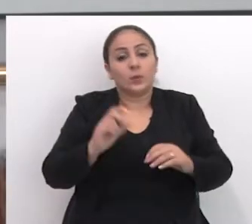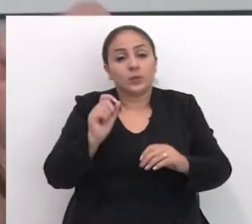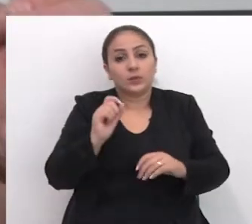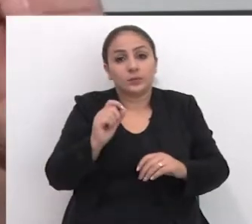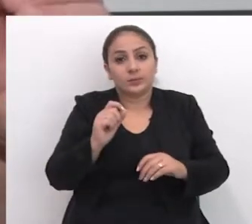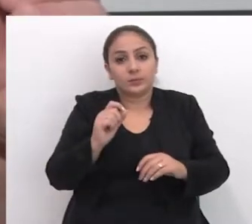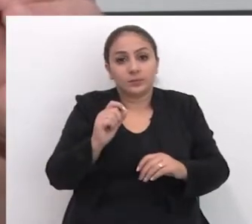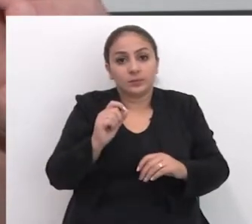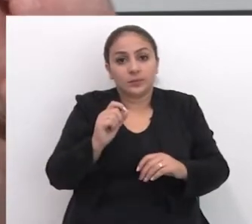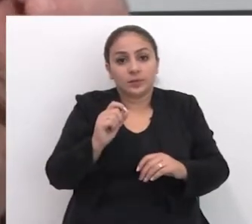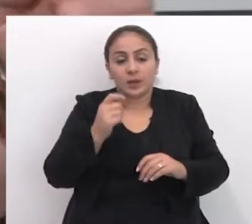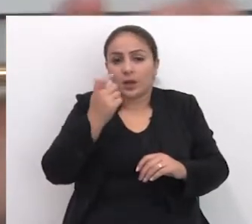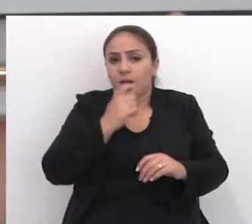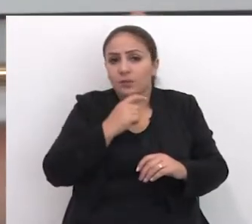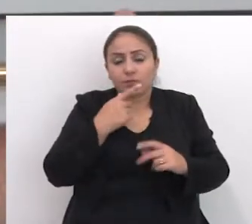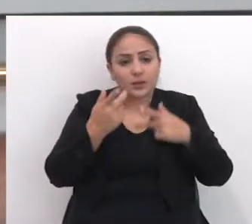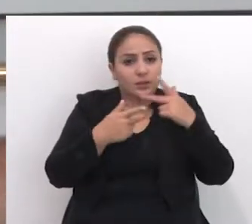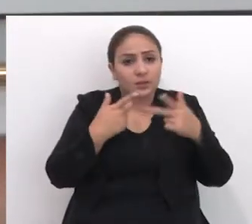não custaria